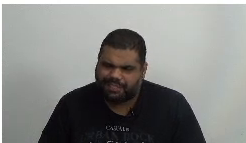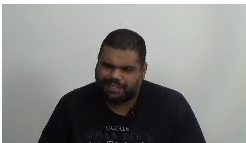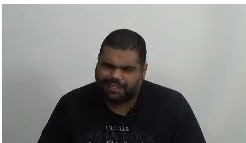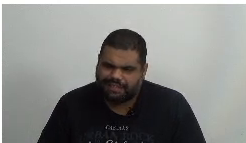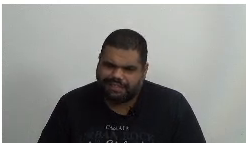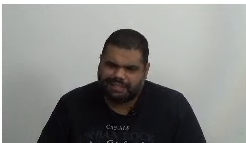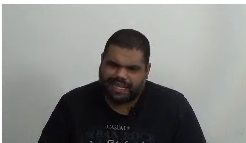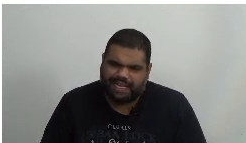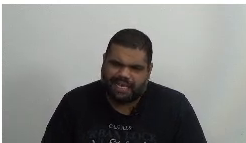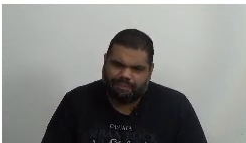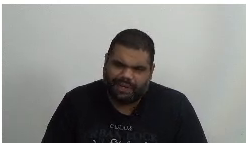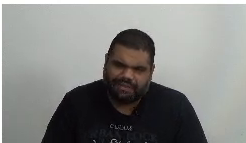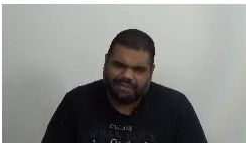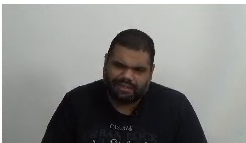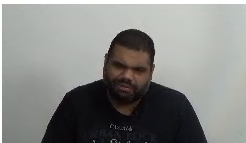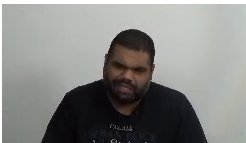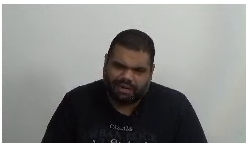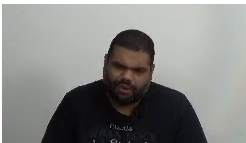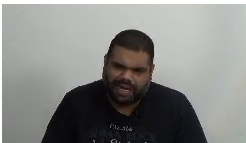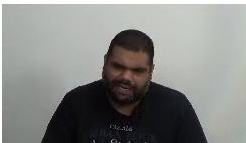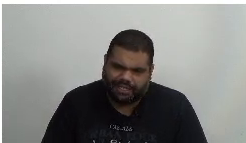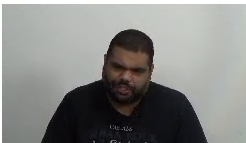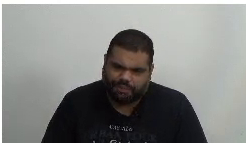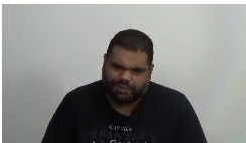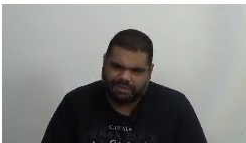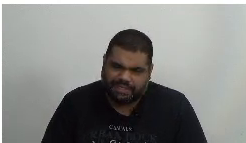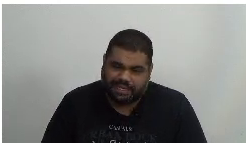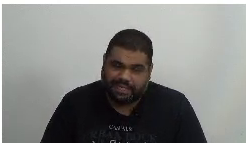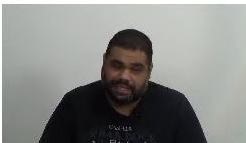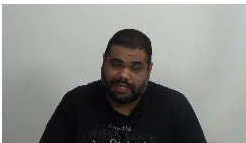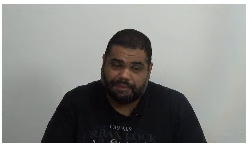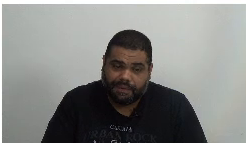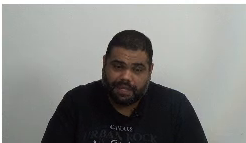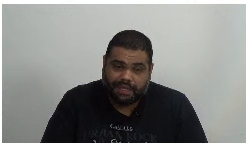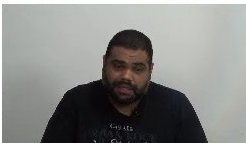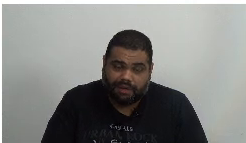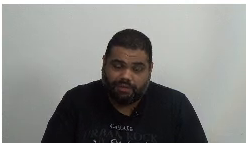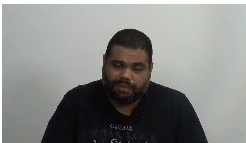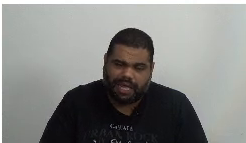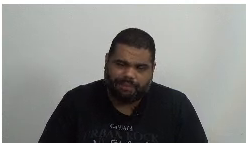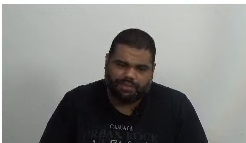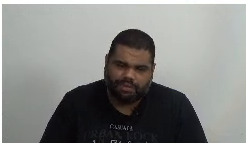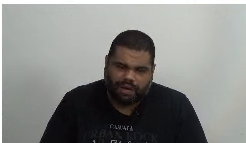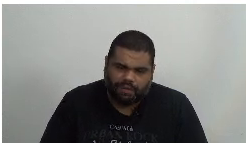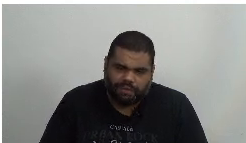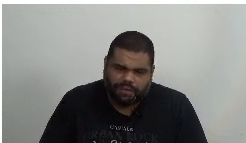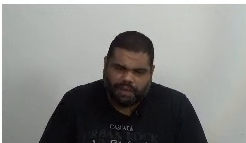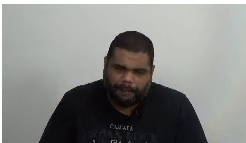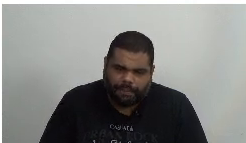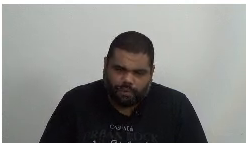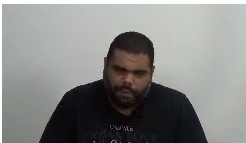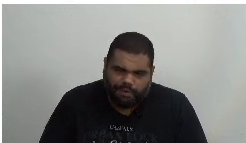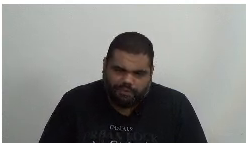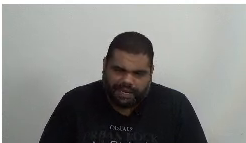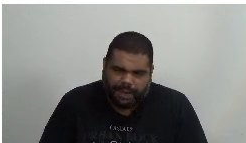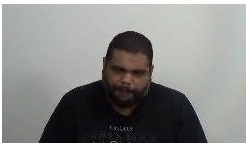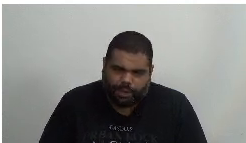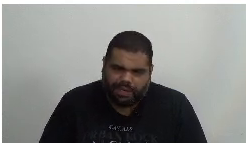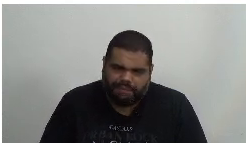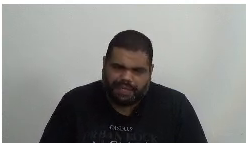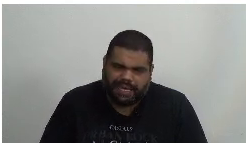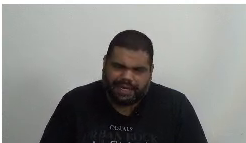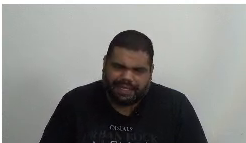pares sem repetição de algarismo seria. Então vamos lá, pessoal. Como eu